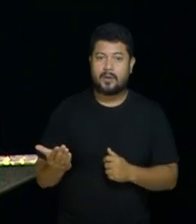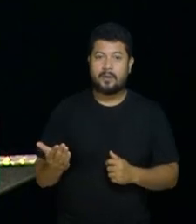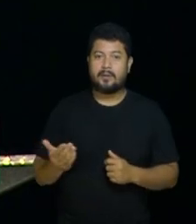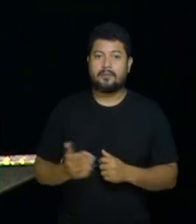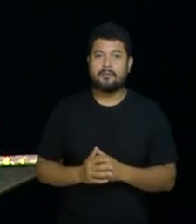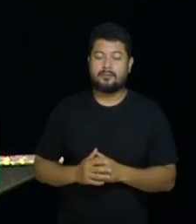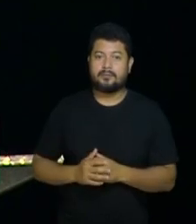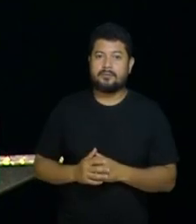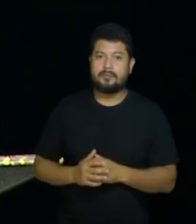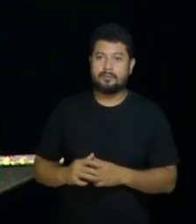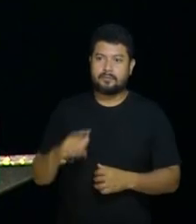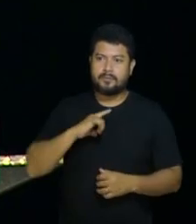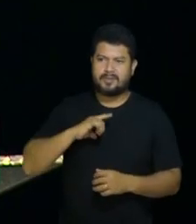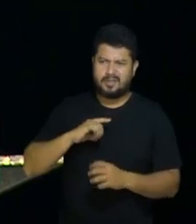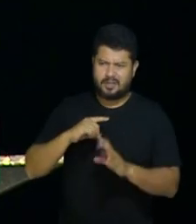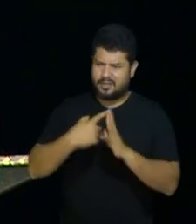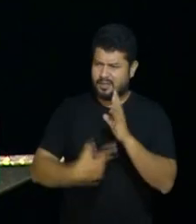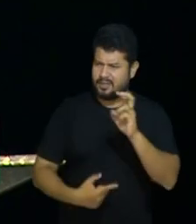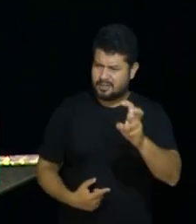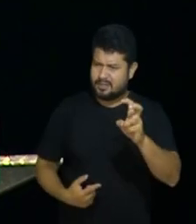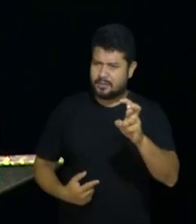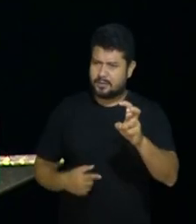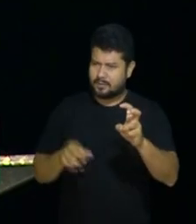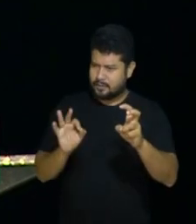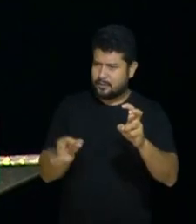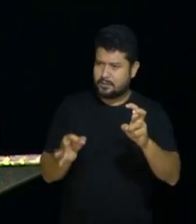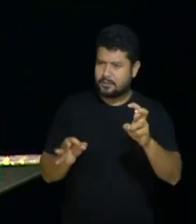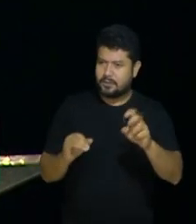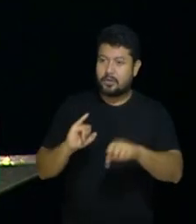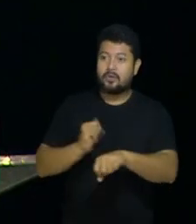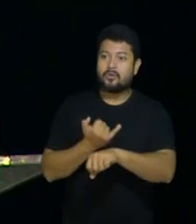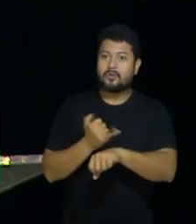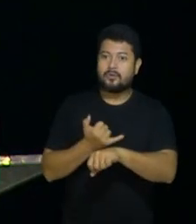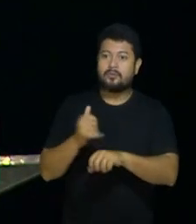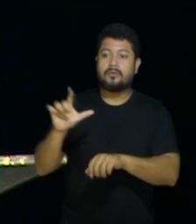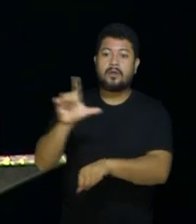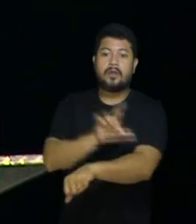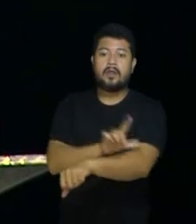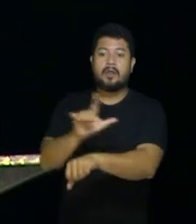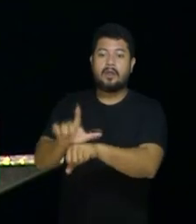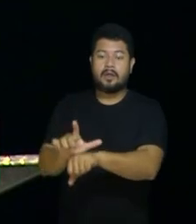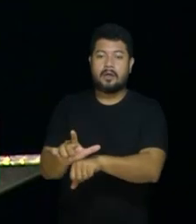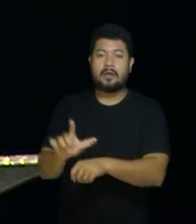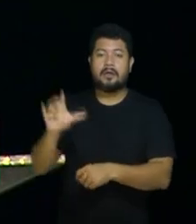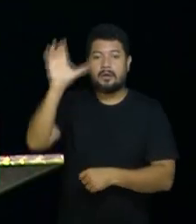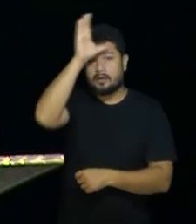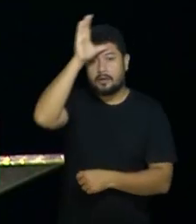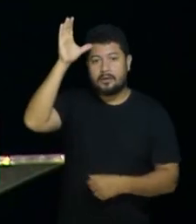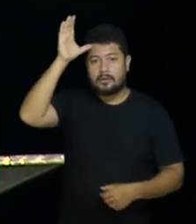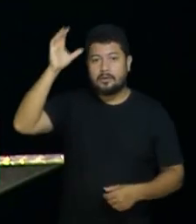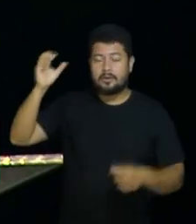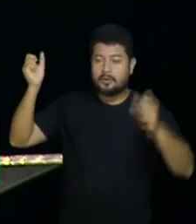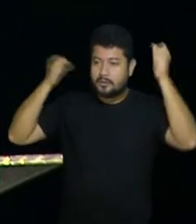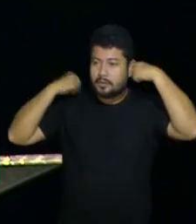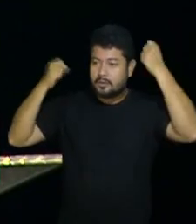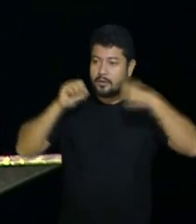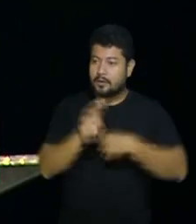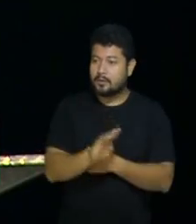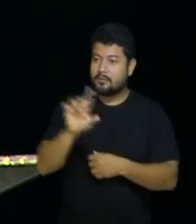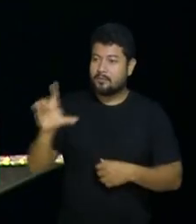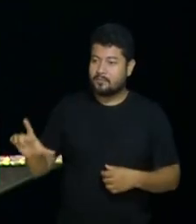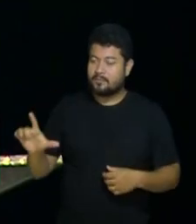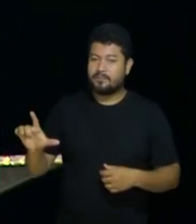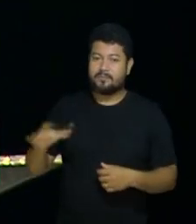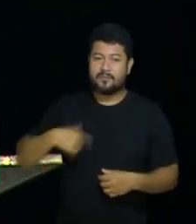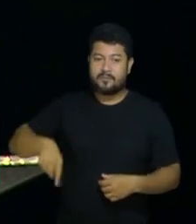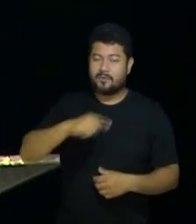Joinville, Lages, Criciúma, Chapecó e Blumenau. E agradecer também por fazer a primeira aqui na nossa